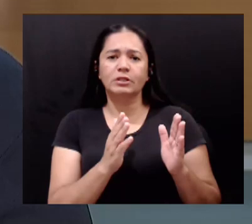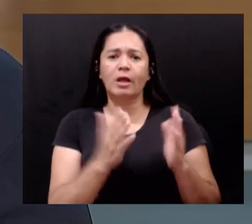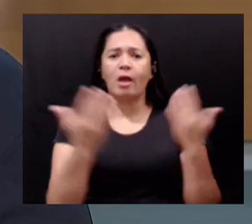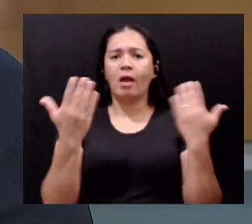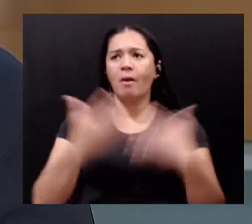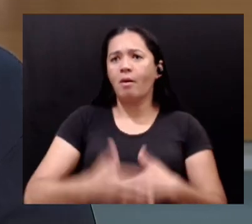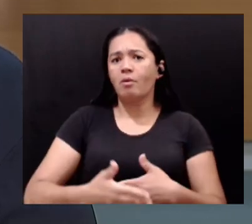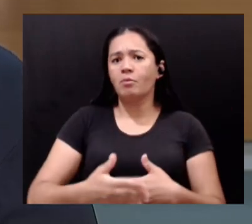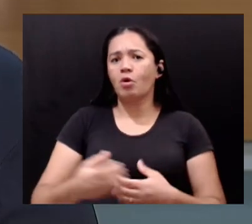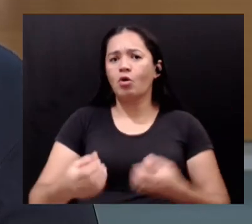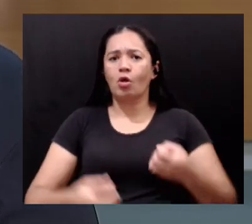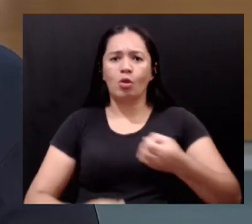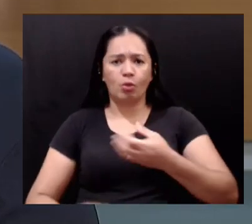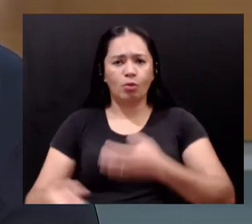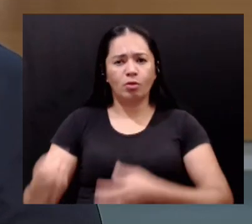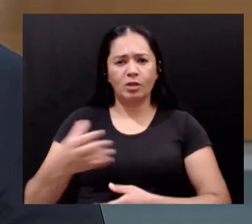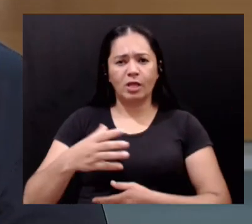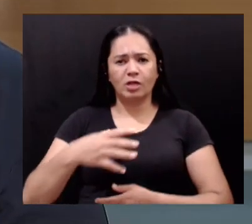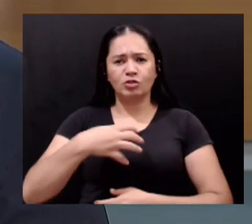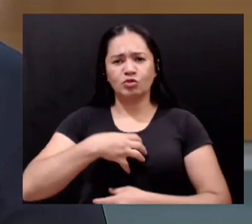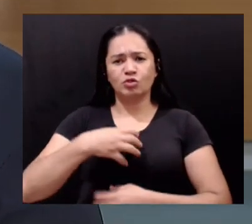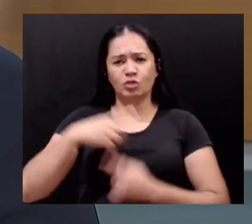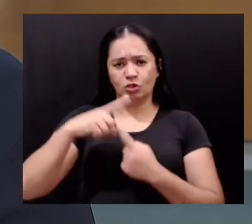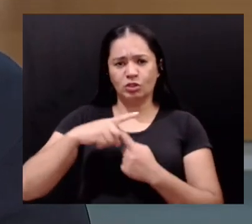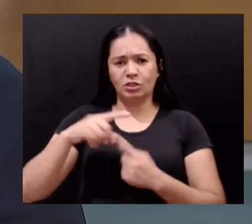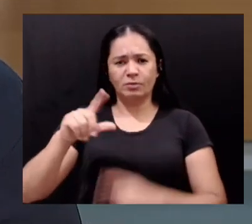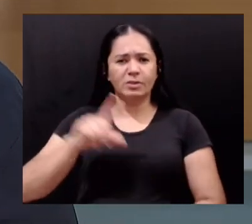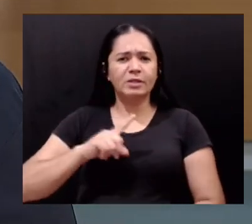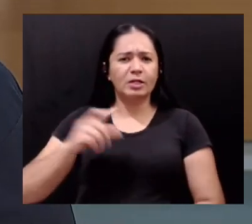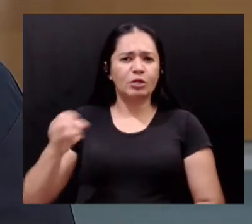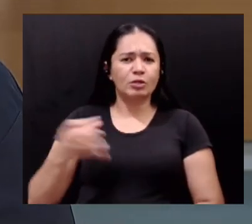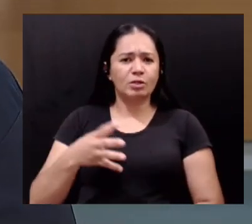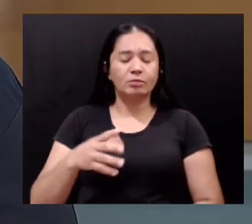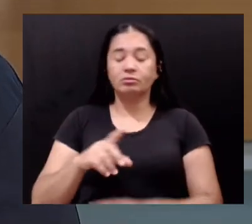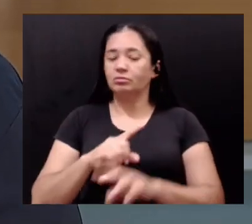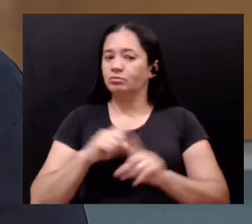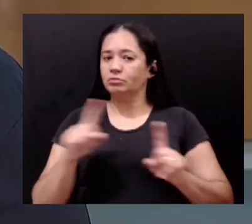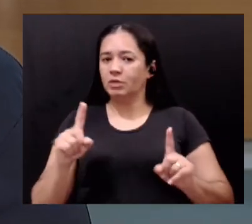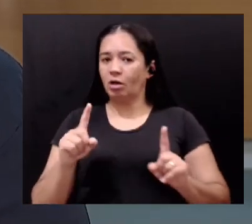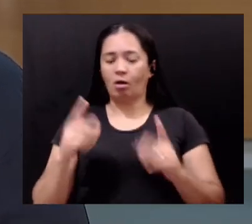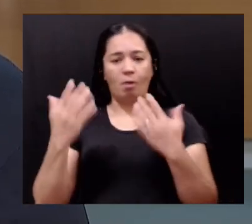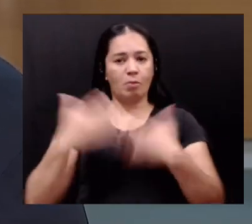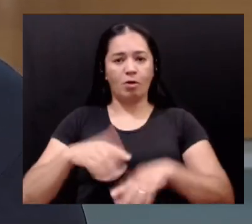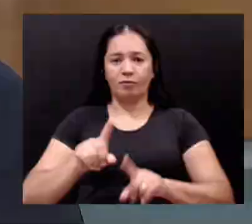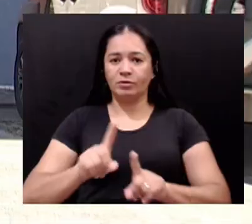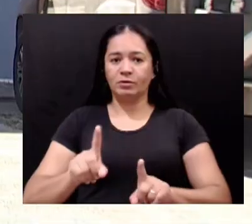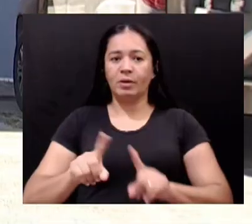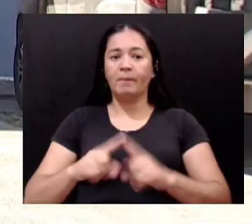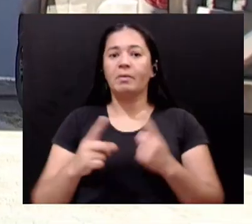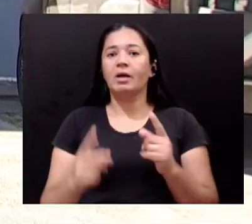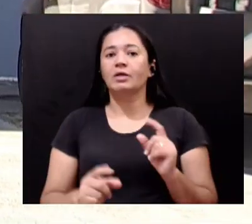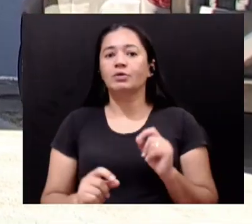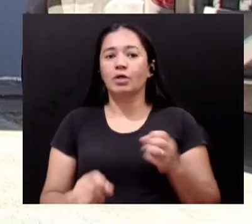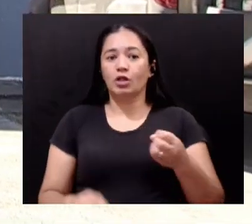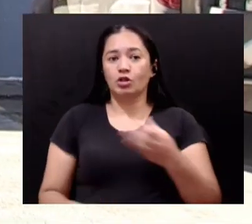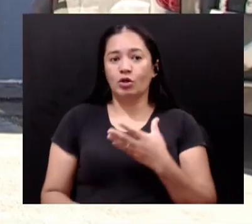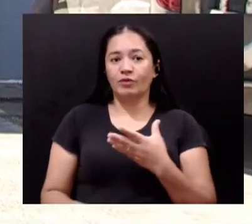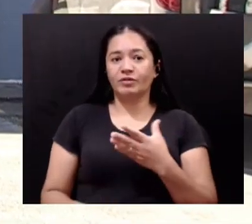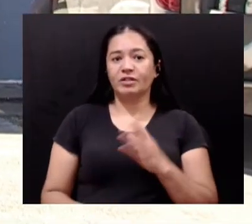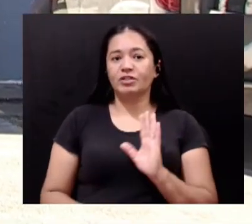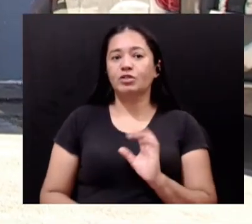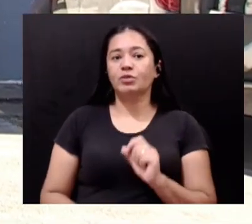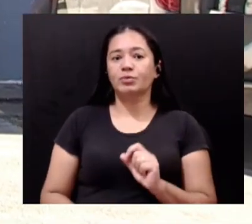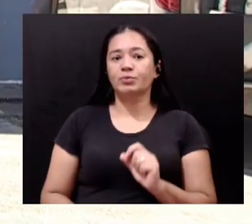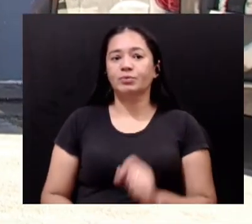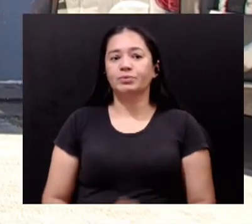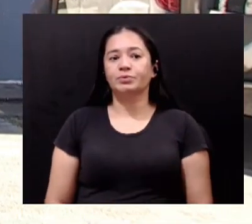novo formato da prova deste ano? Não temos novidades na prova, mas temos só a novidade que eu acabei de comentar com vocês.